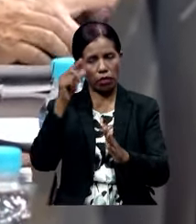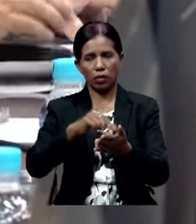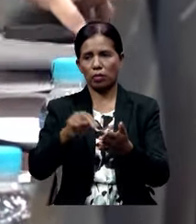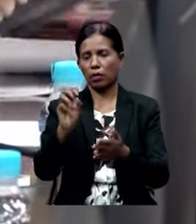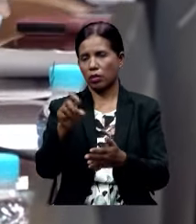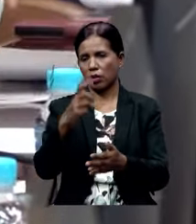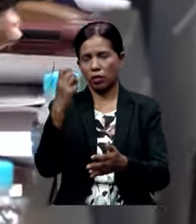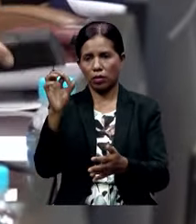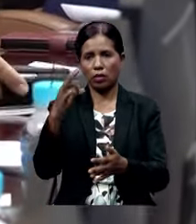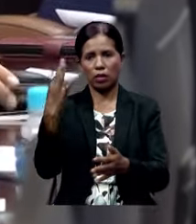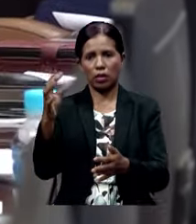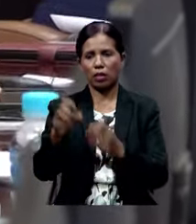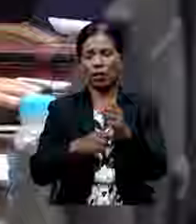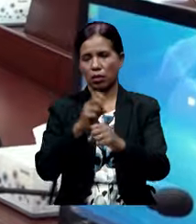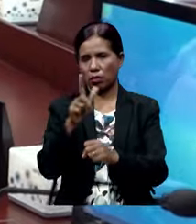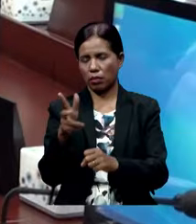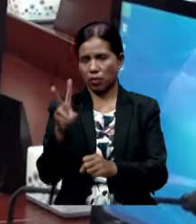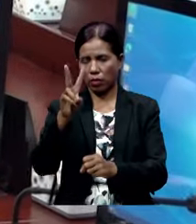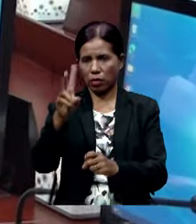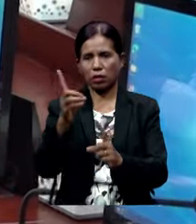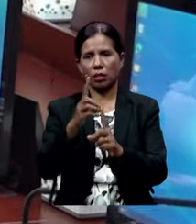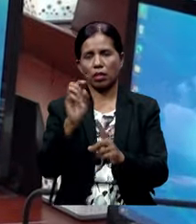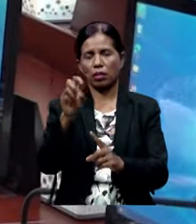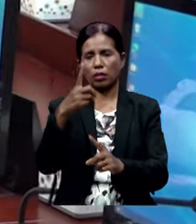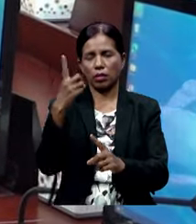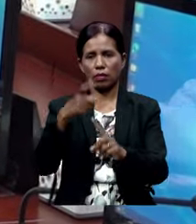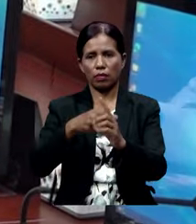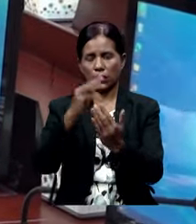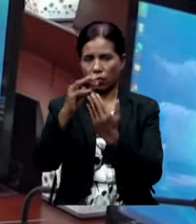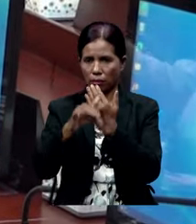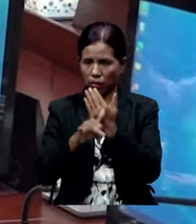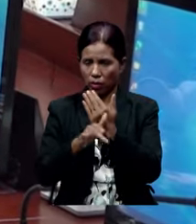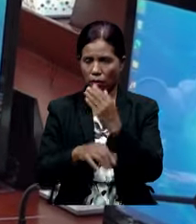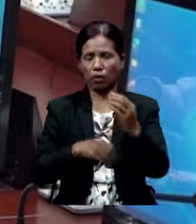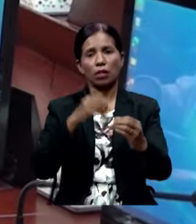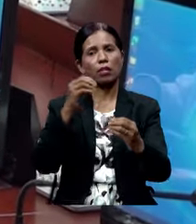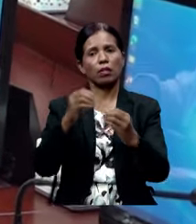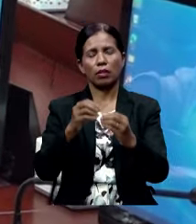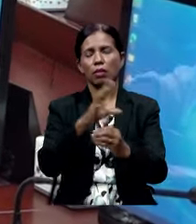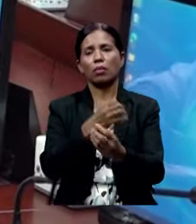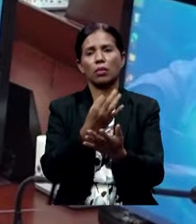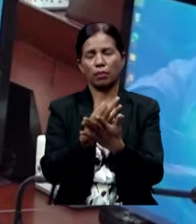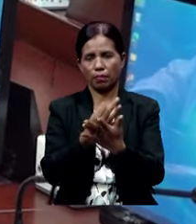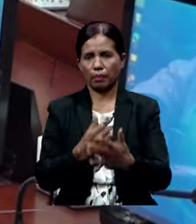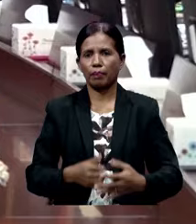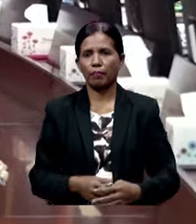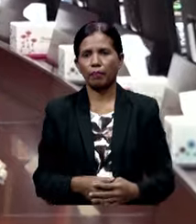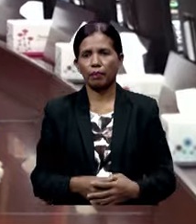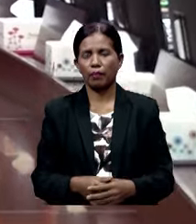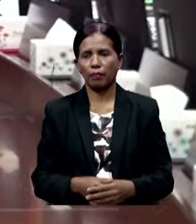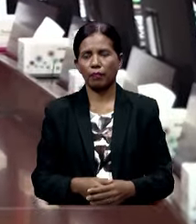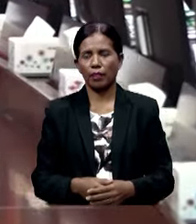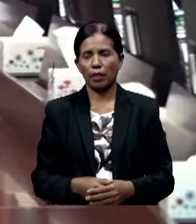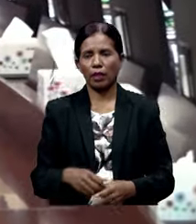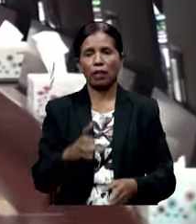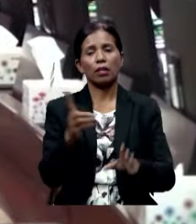para Tinarihun Rua Recen Rua e a Loron San Recen Ida Fulan Maio com a classificador orçamental. Diploma